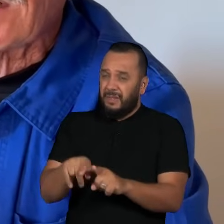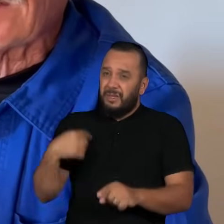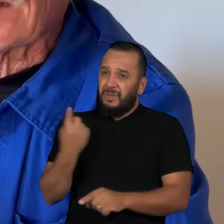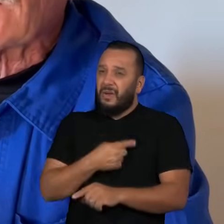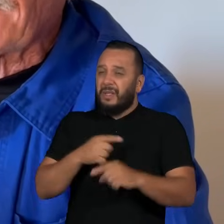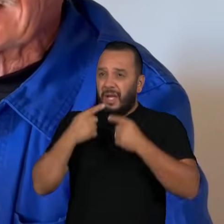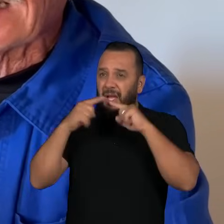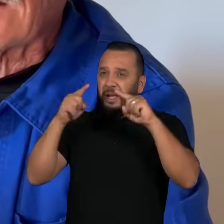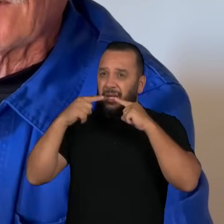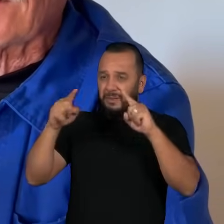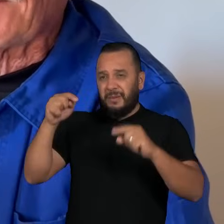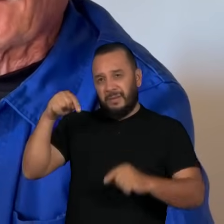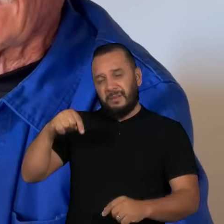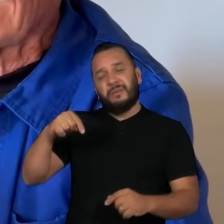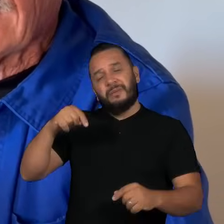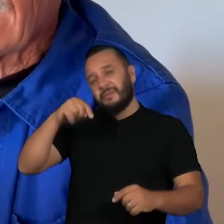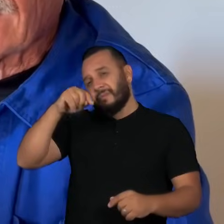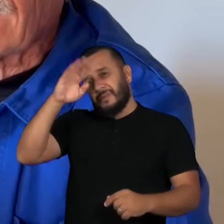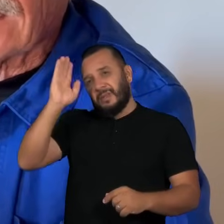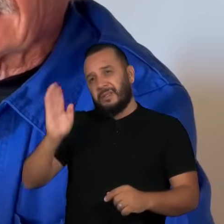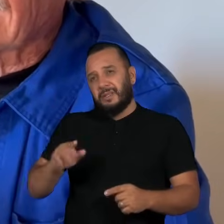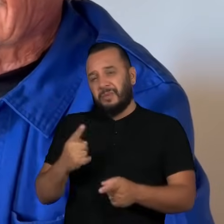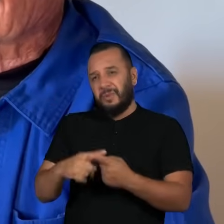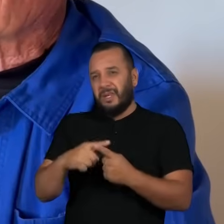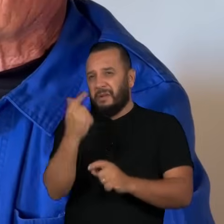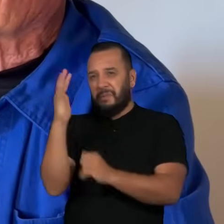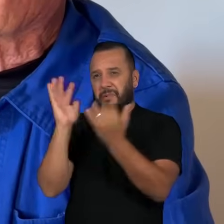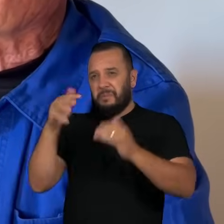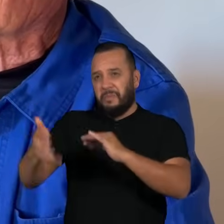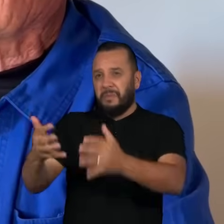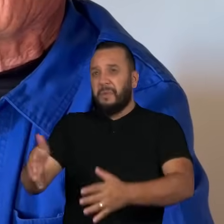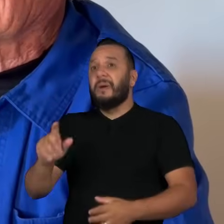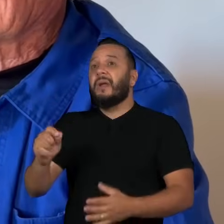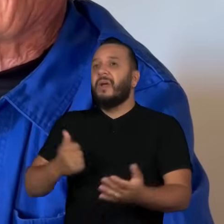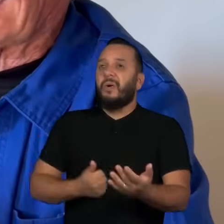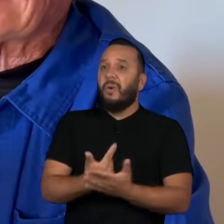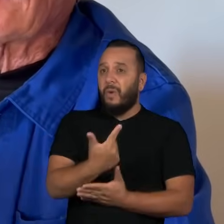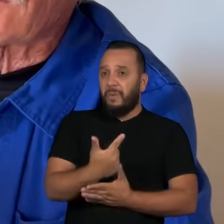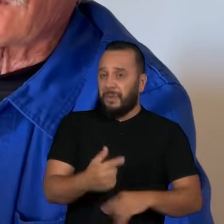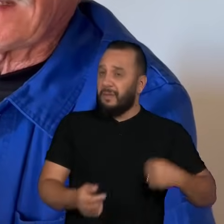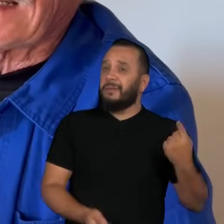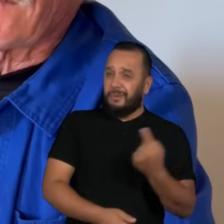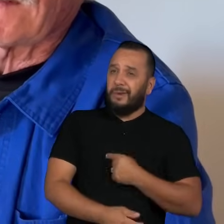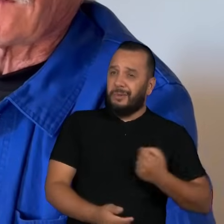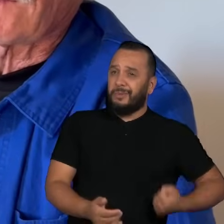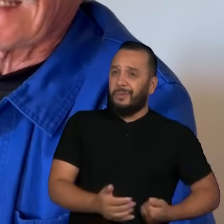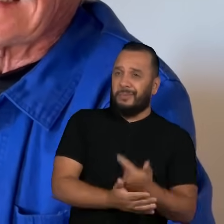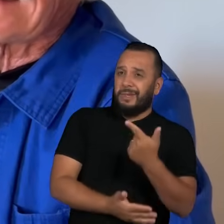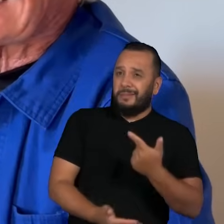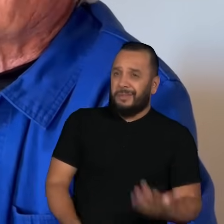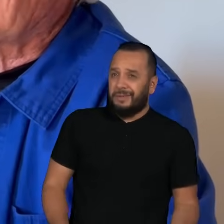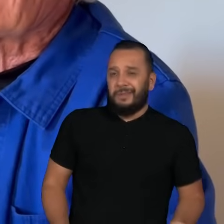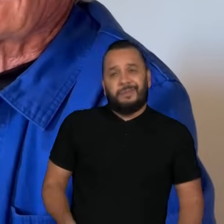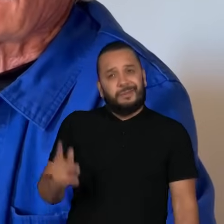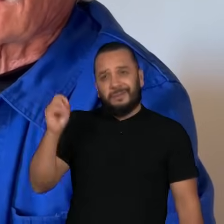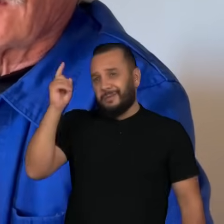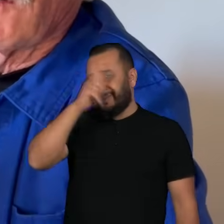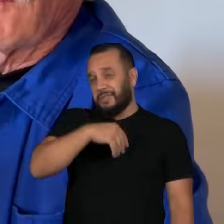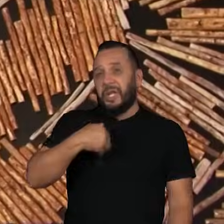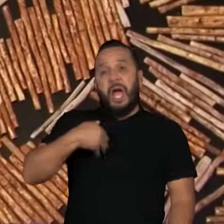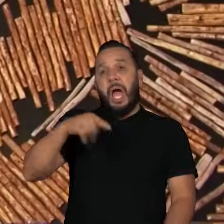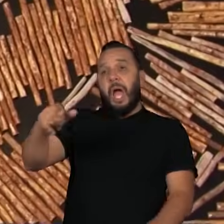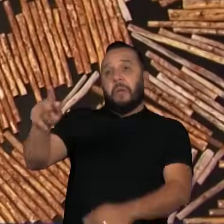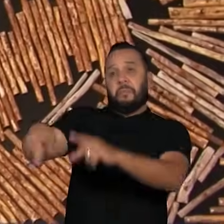por causa do desmatamento para a soja. Mas quem compra a soja? Nós compramos. Então é difícil de dizer,